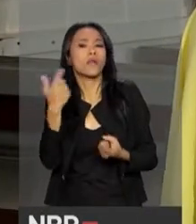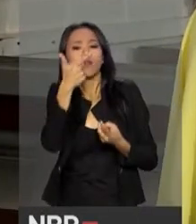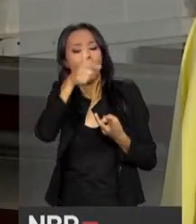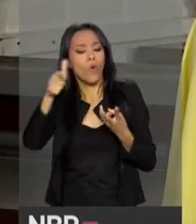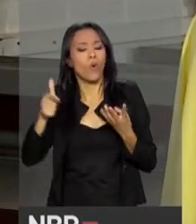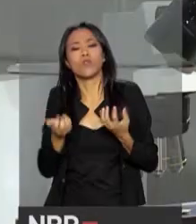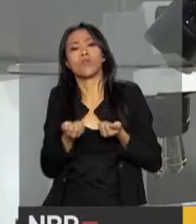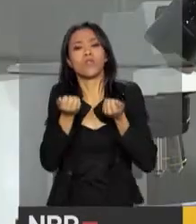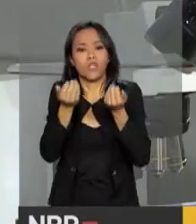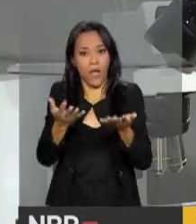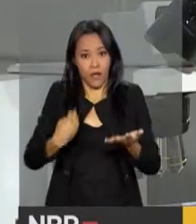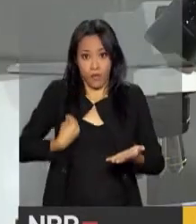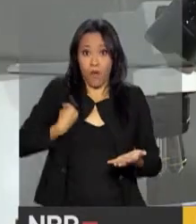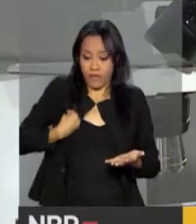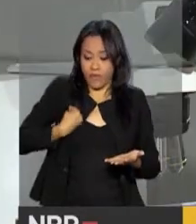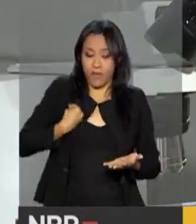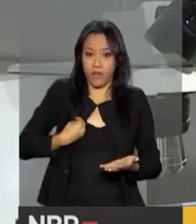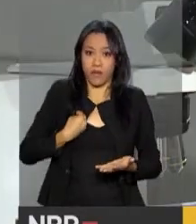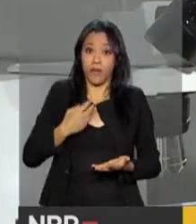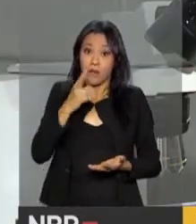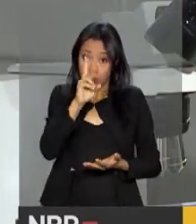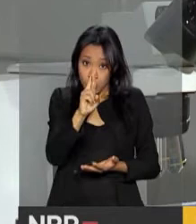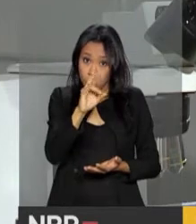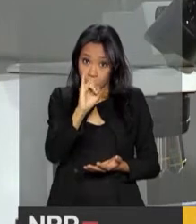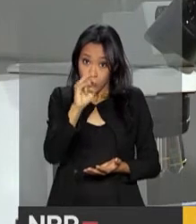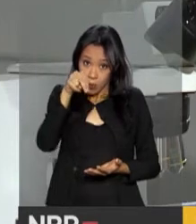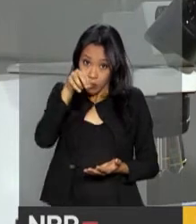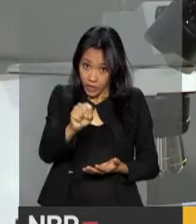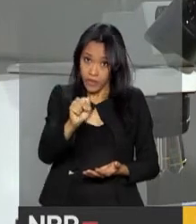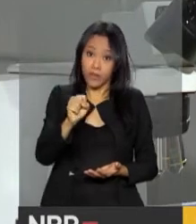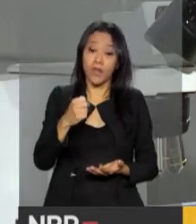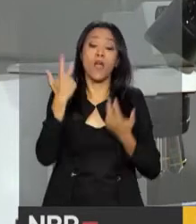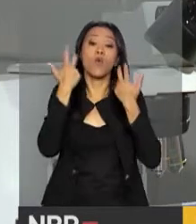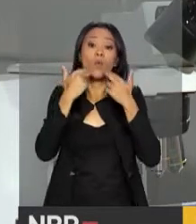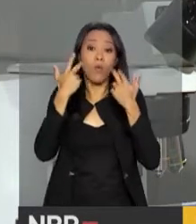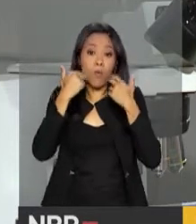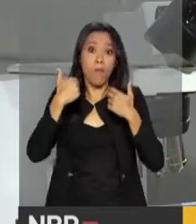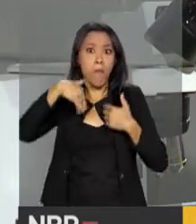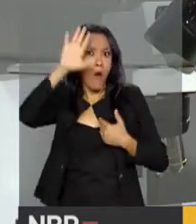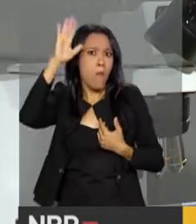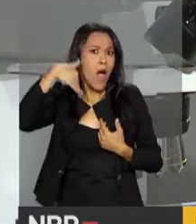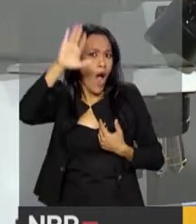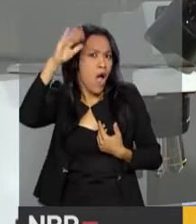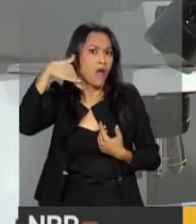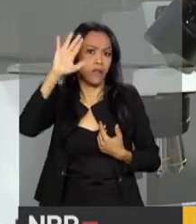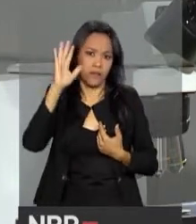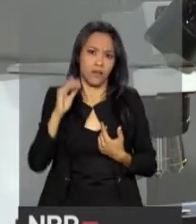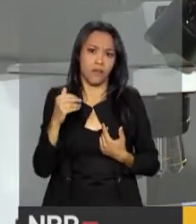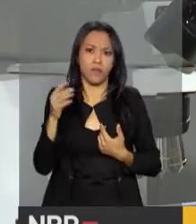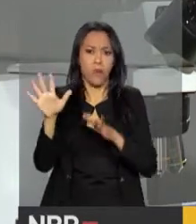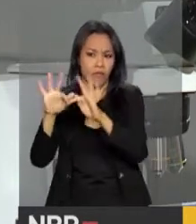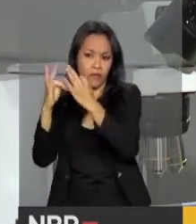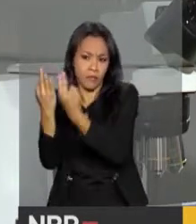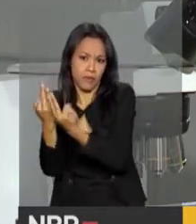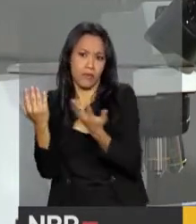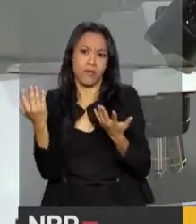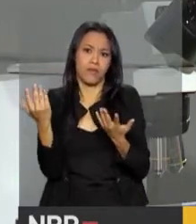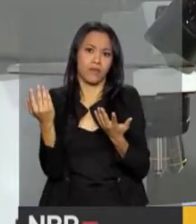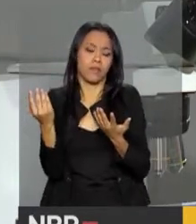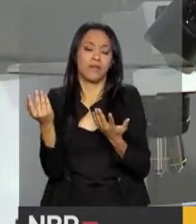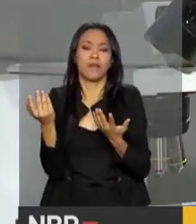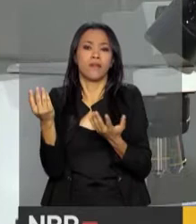doados em vida o rio é o mais comum é a gente fazer o transplante intervivo né de um parente para um